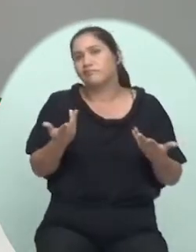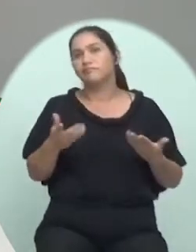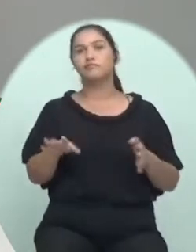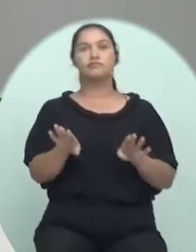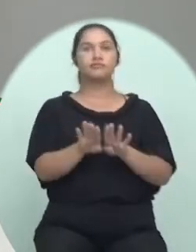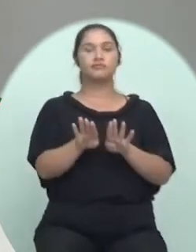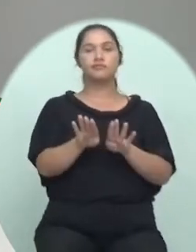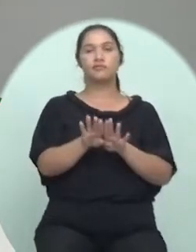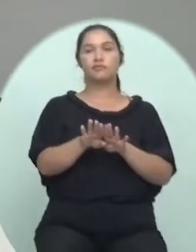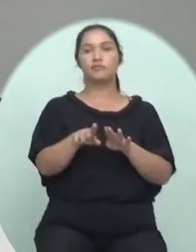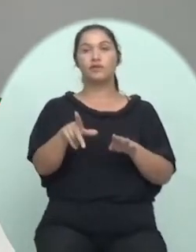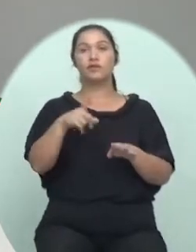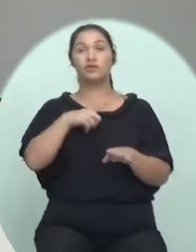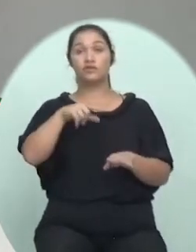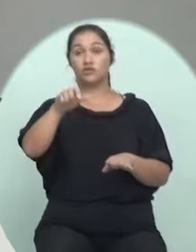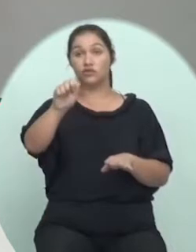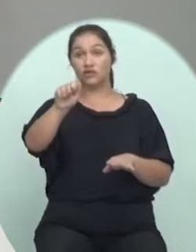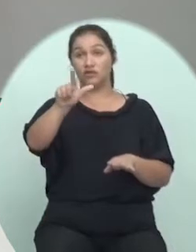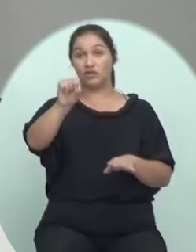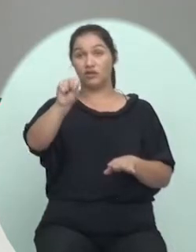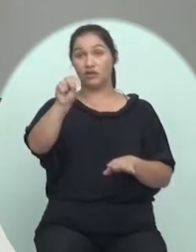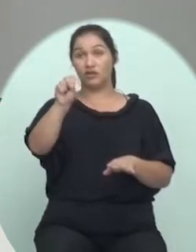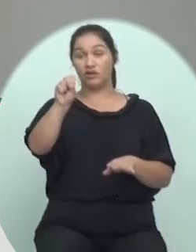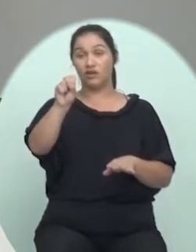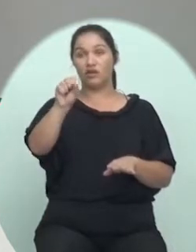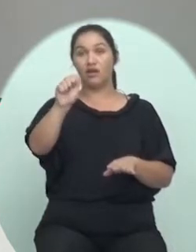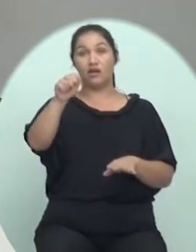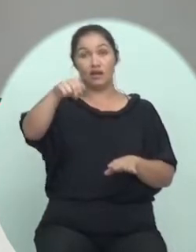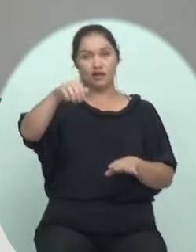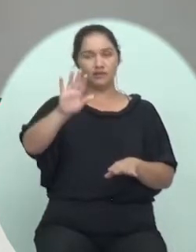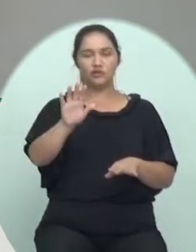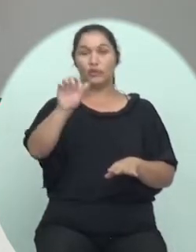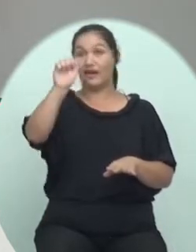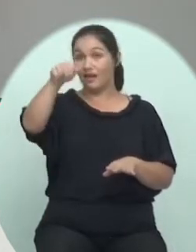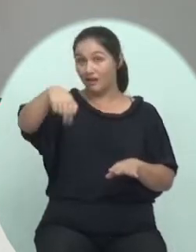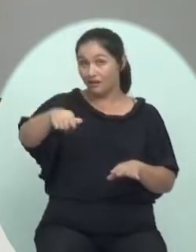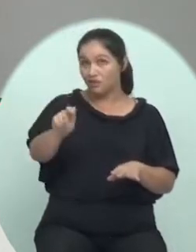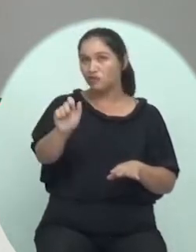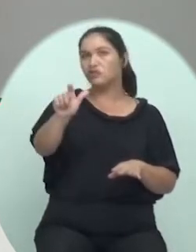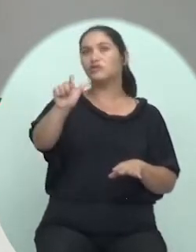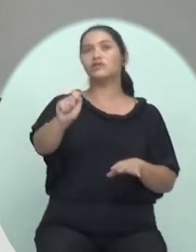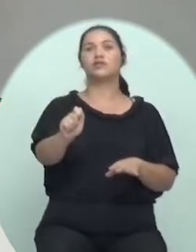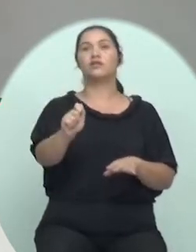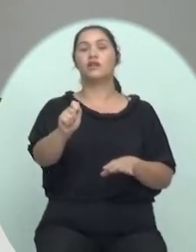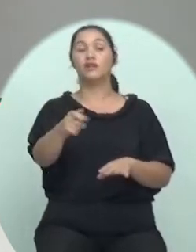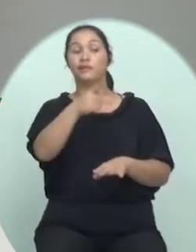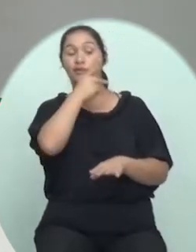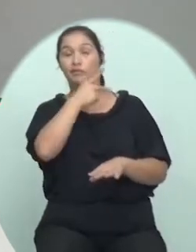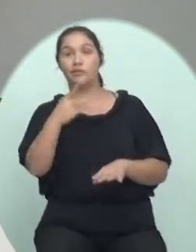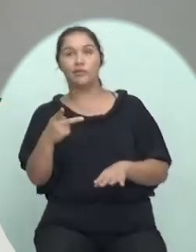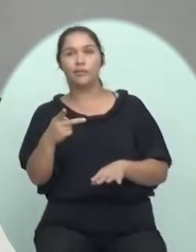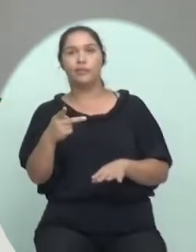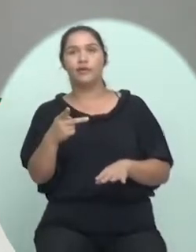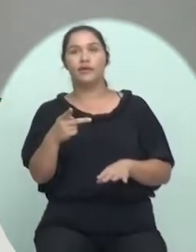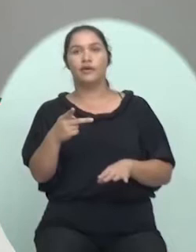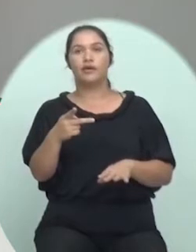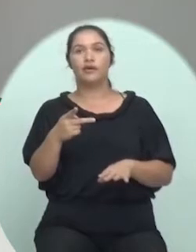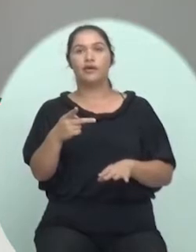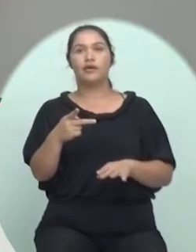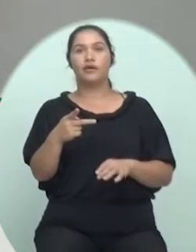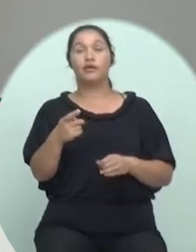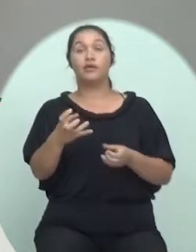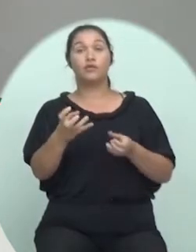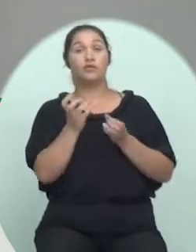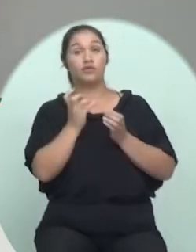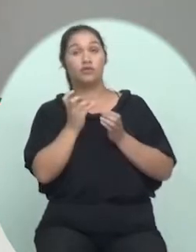Ângela, que estava sendo caçada pelo PP. Então, a gente achava, mas infelizmente a gente perdeu. E a gente